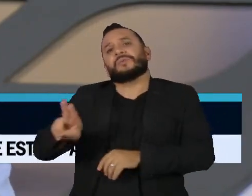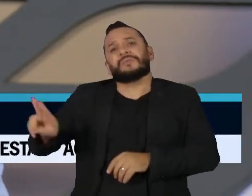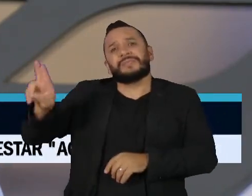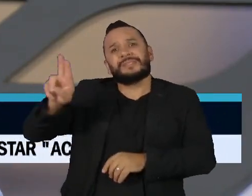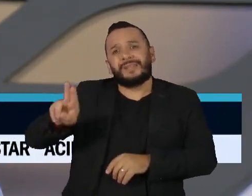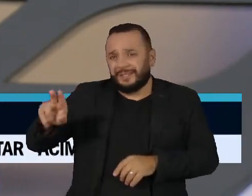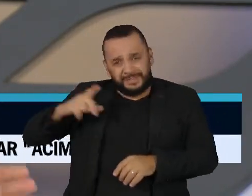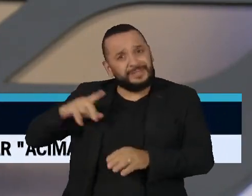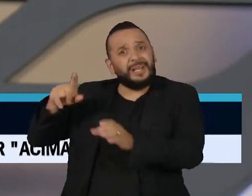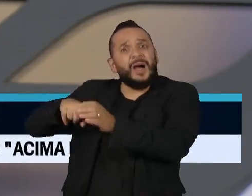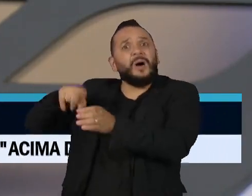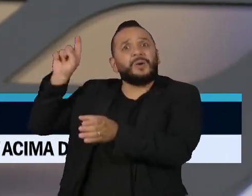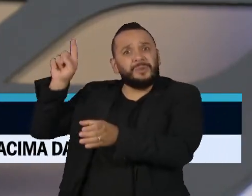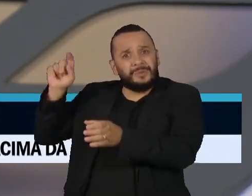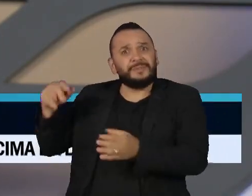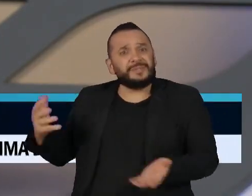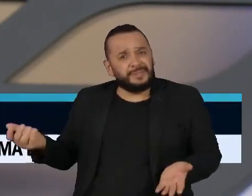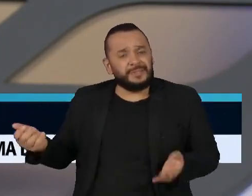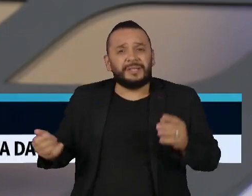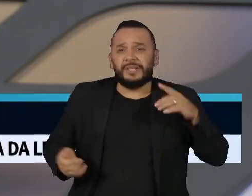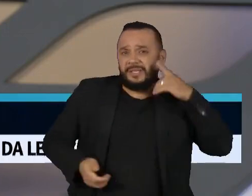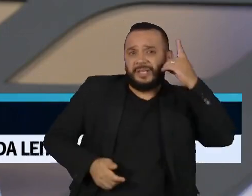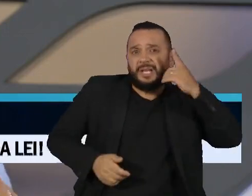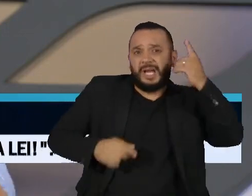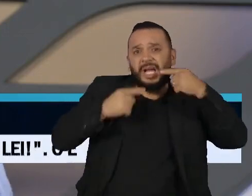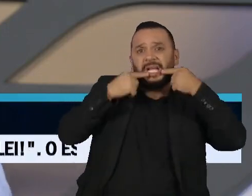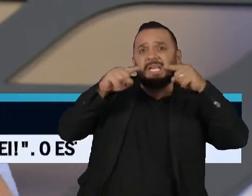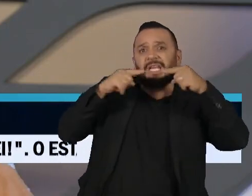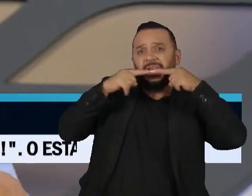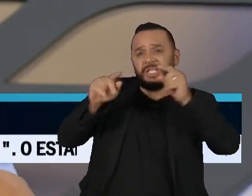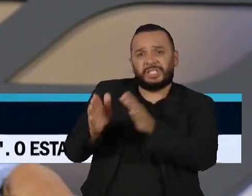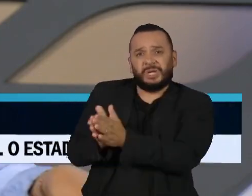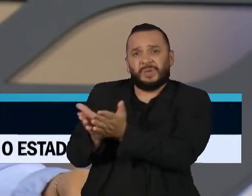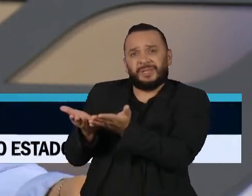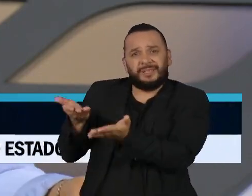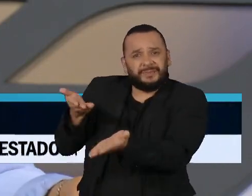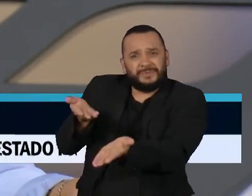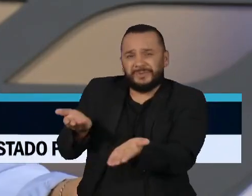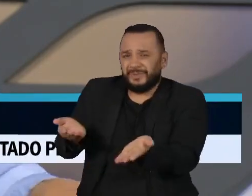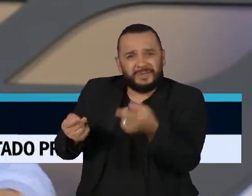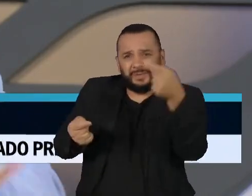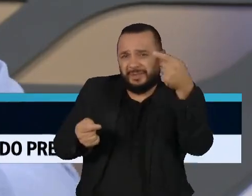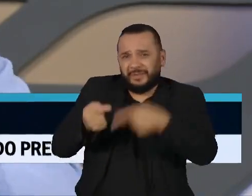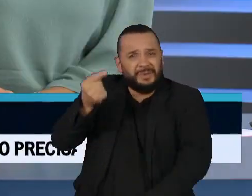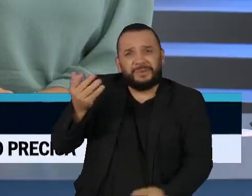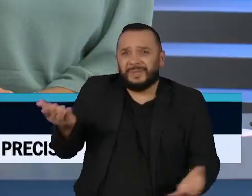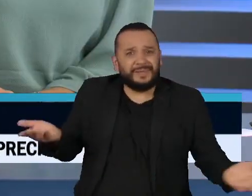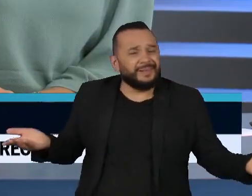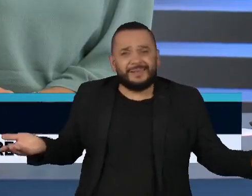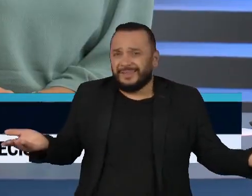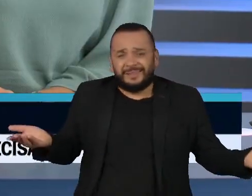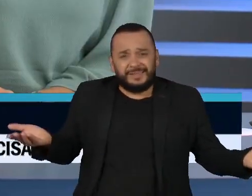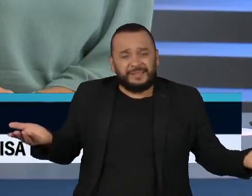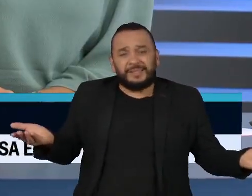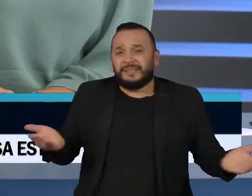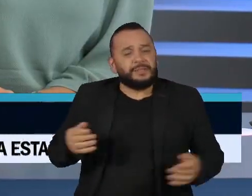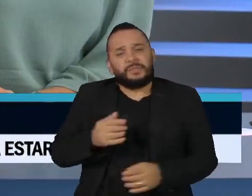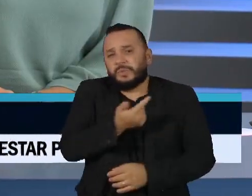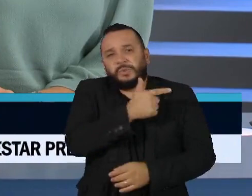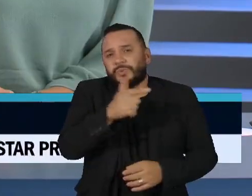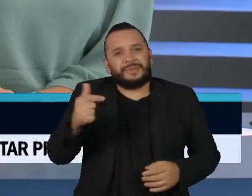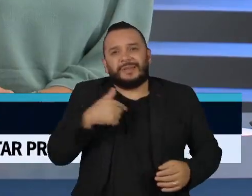no país. Não é porque um parlamentar fez uma crítica que não tem sentido, não tem parâmetros